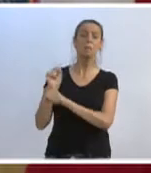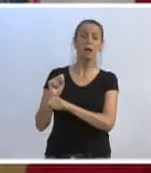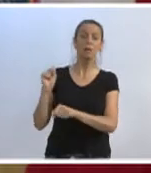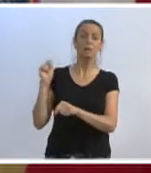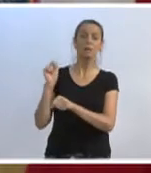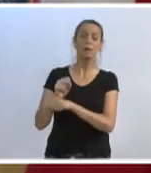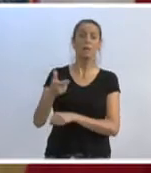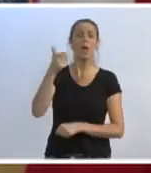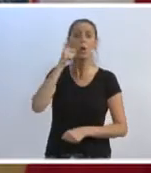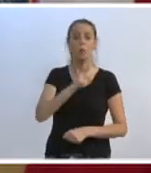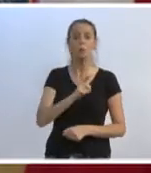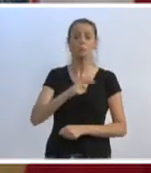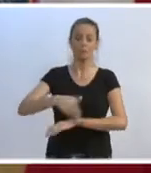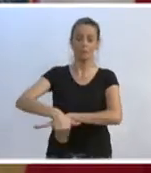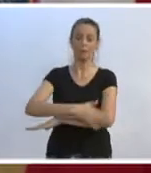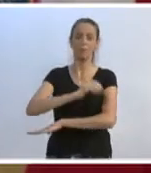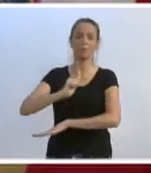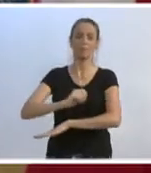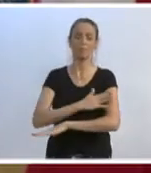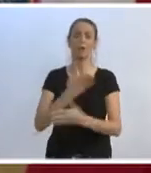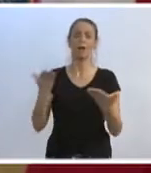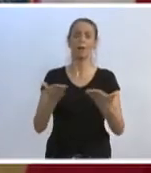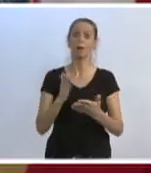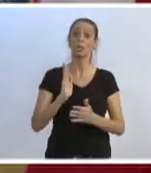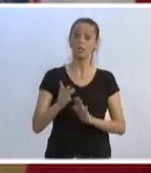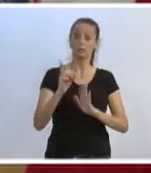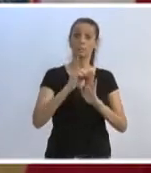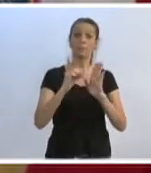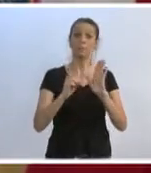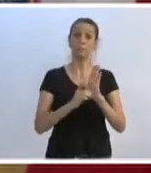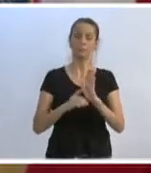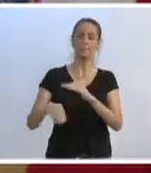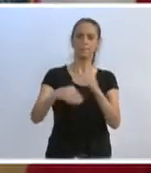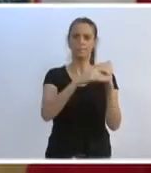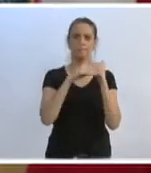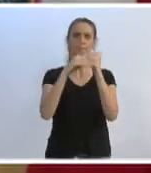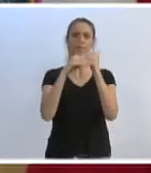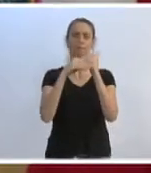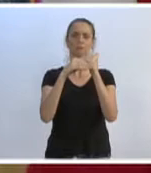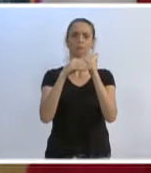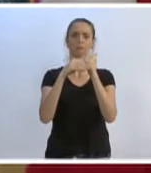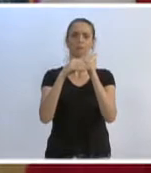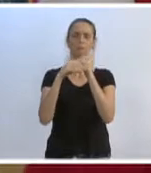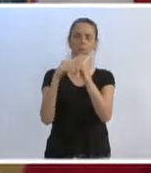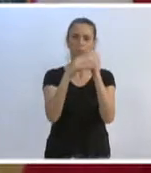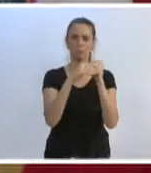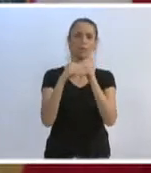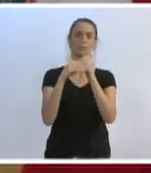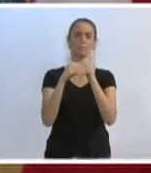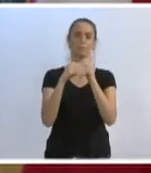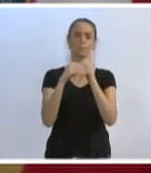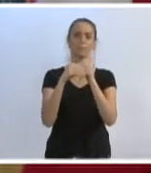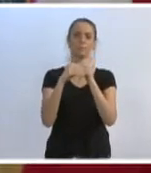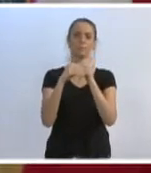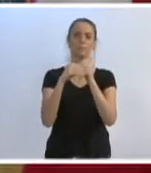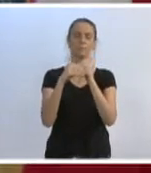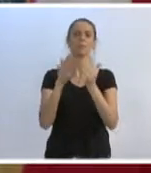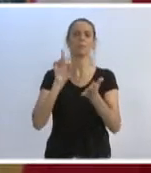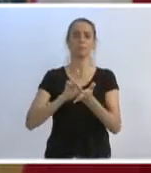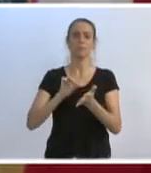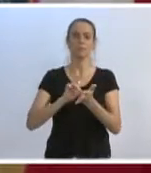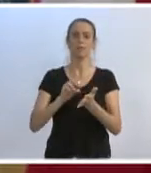parlamentares e agora saiu um decreto uniformizando isso aí vereador matias podendo colocar de